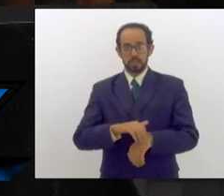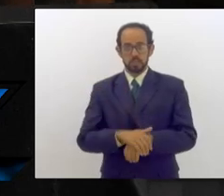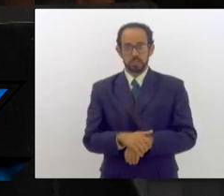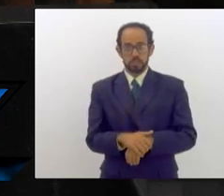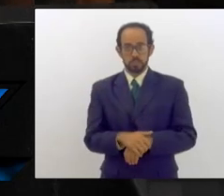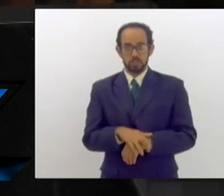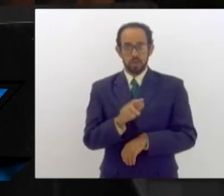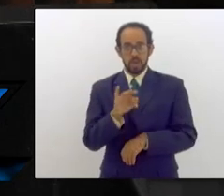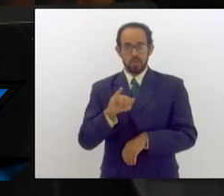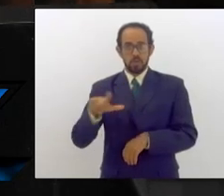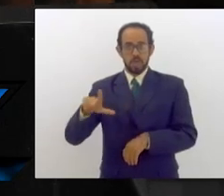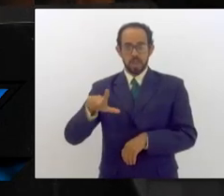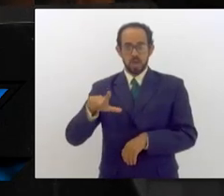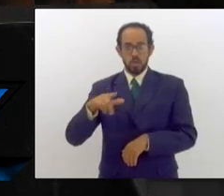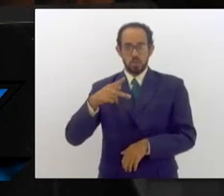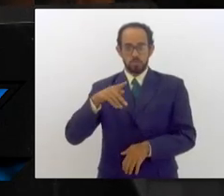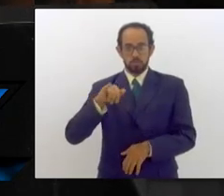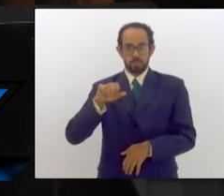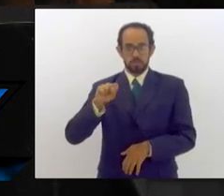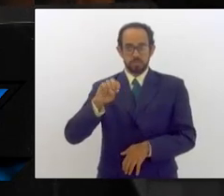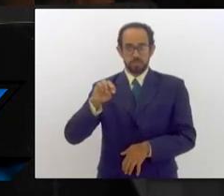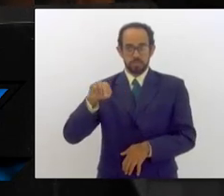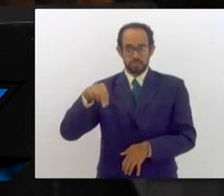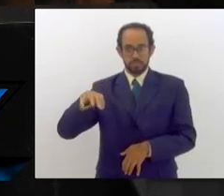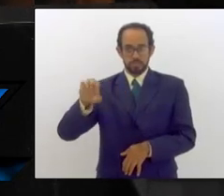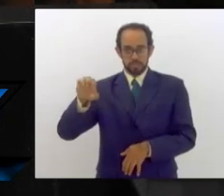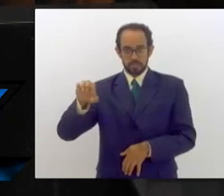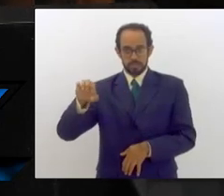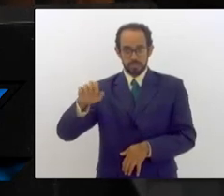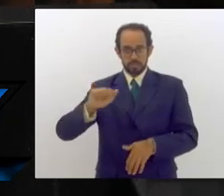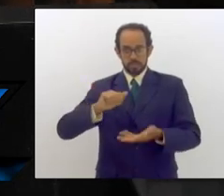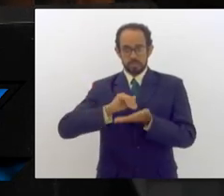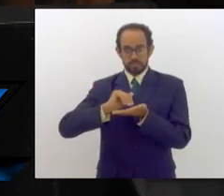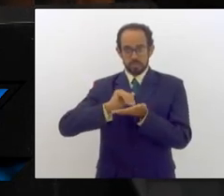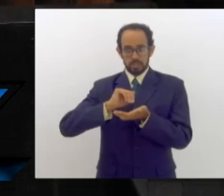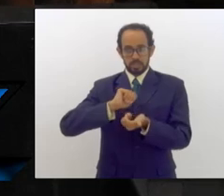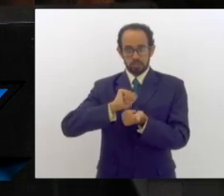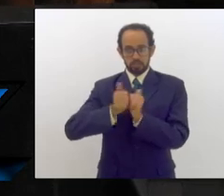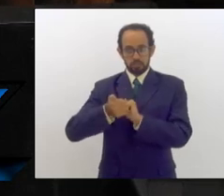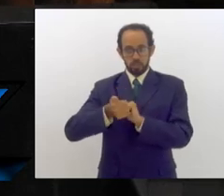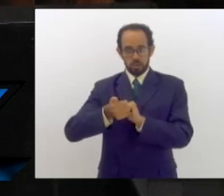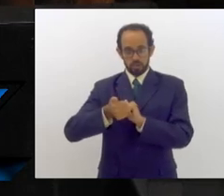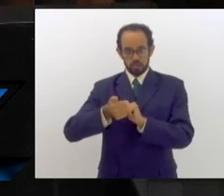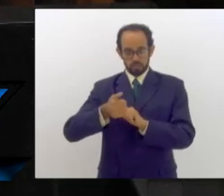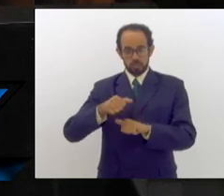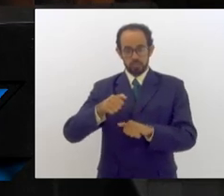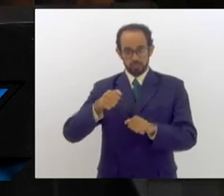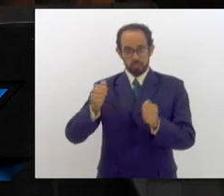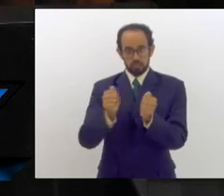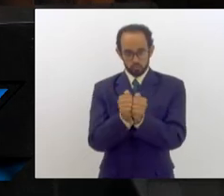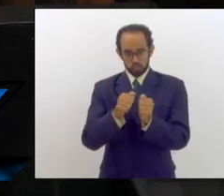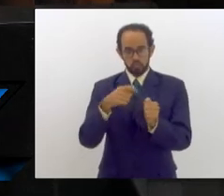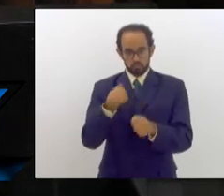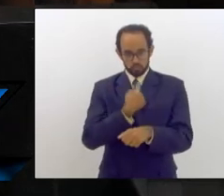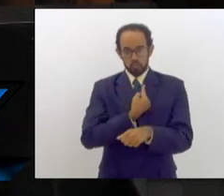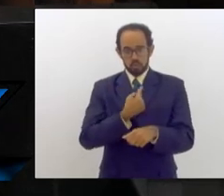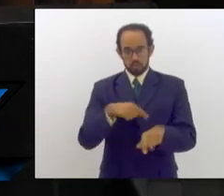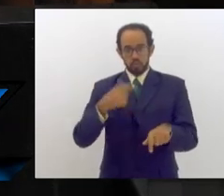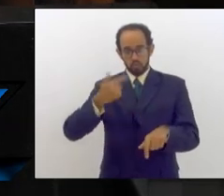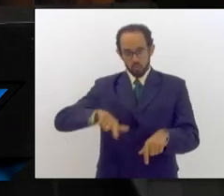Rafael picciani secretário de esporte do Estado do Rio de Janeiro que esteve conosco outros